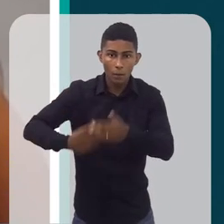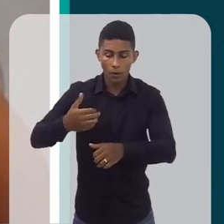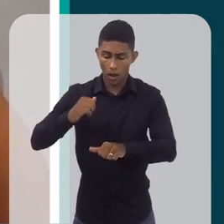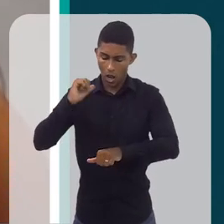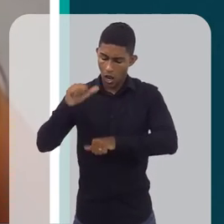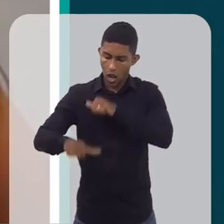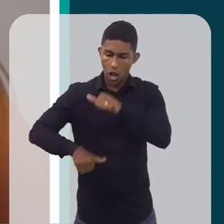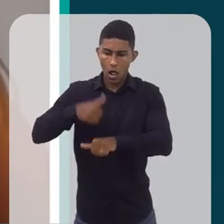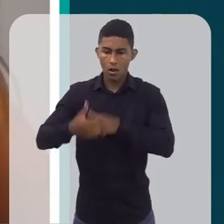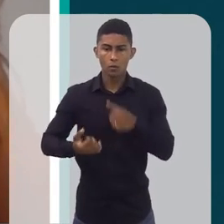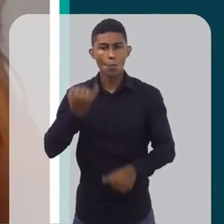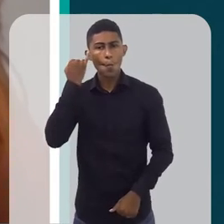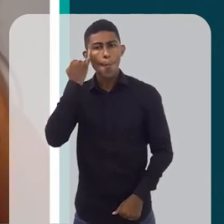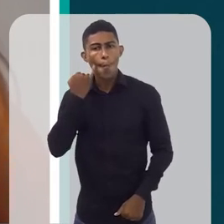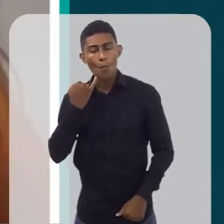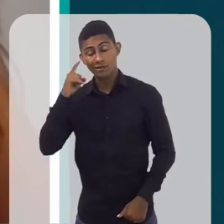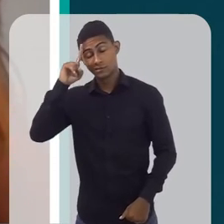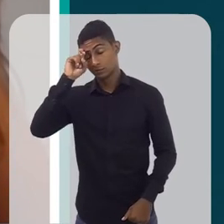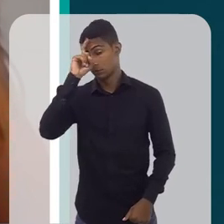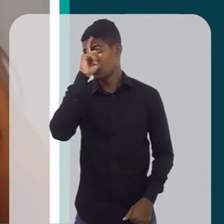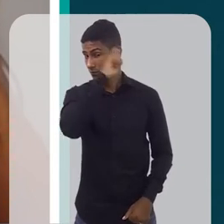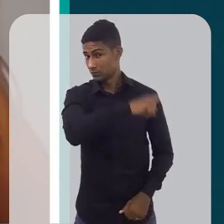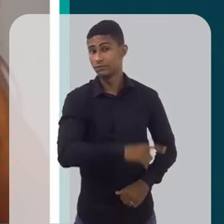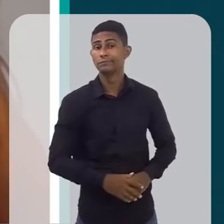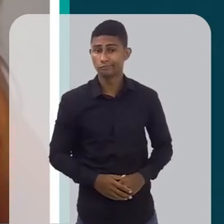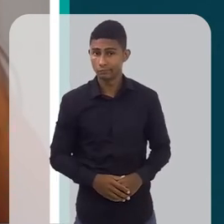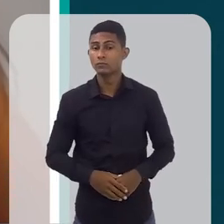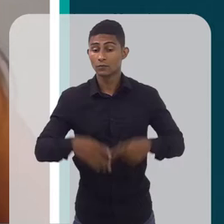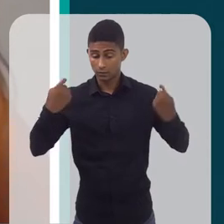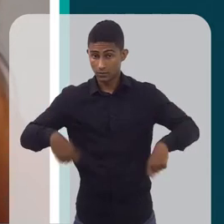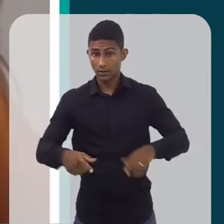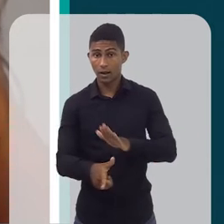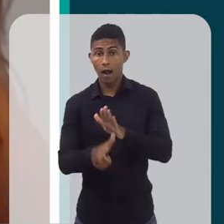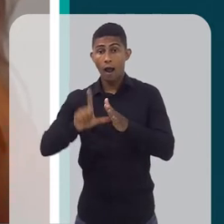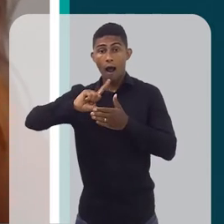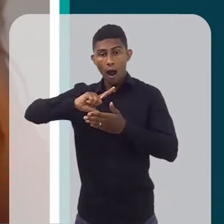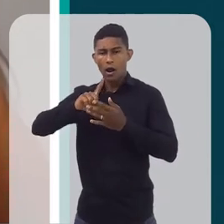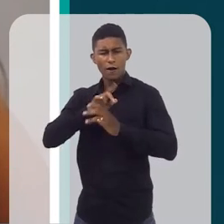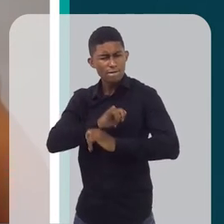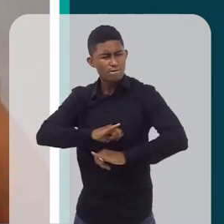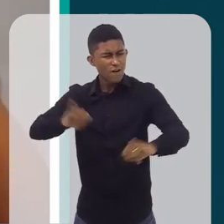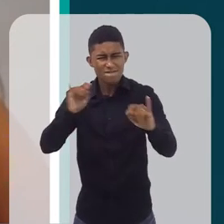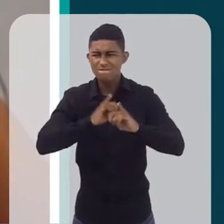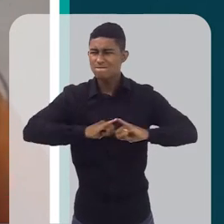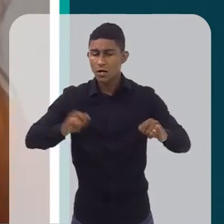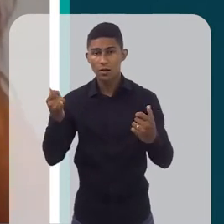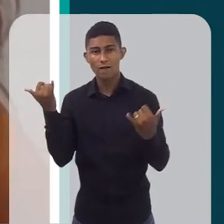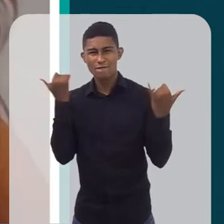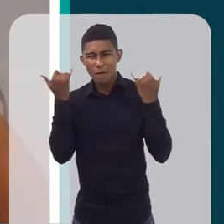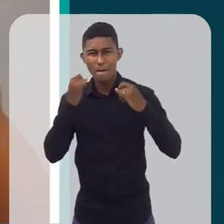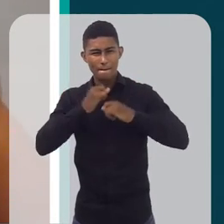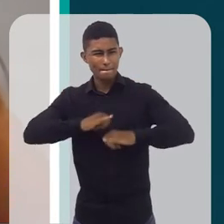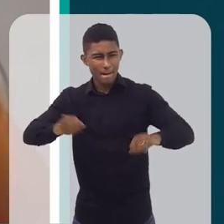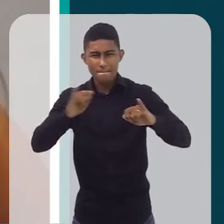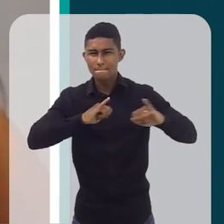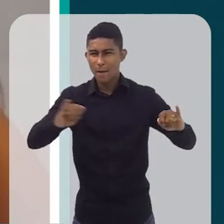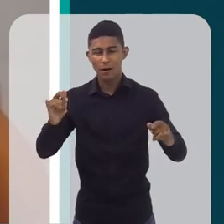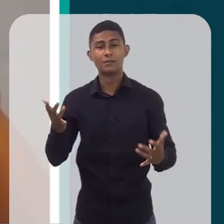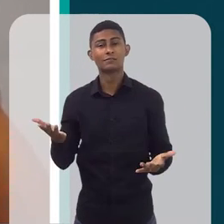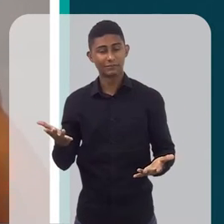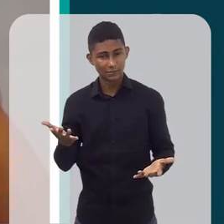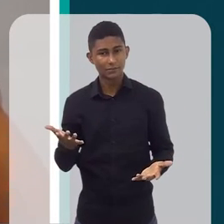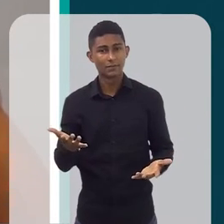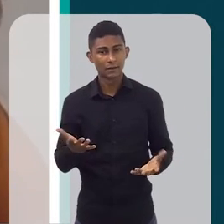você reverter o processo. Então, tudo é realmente a conscientização, a prevenção,